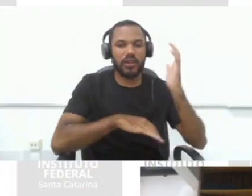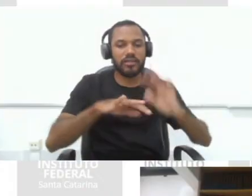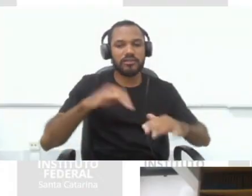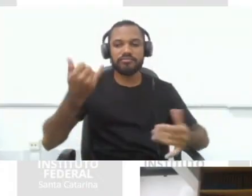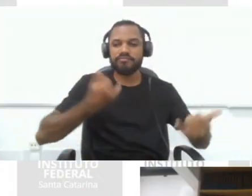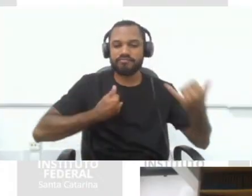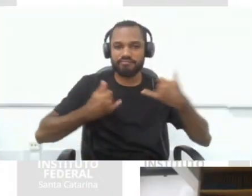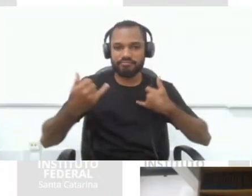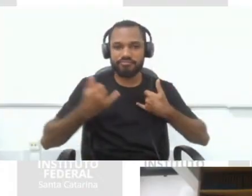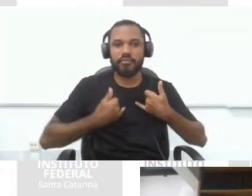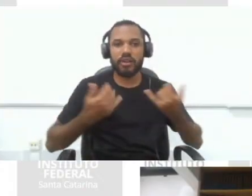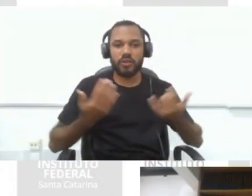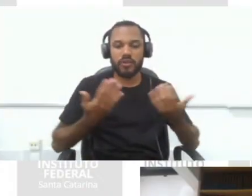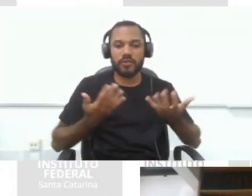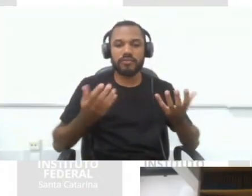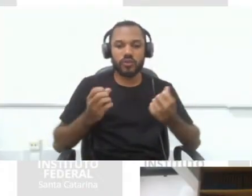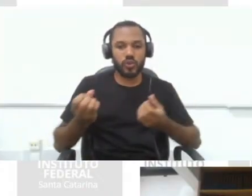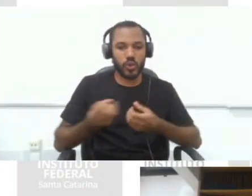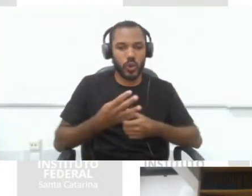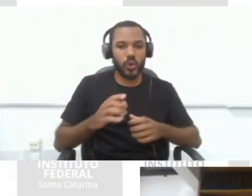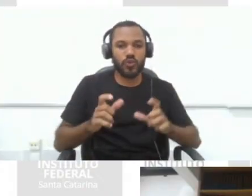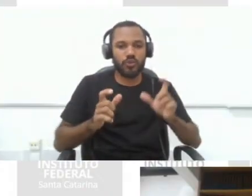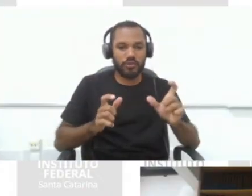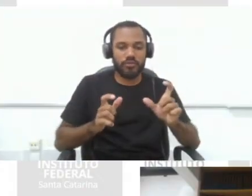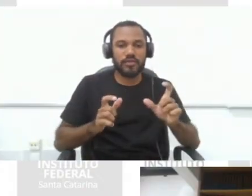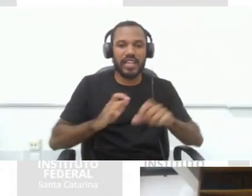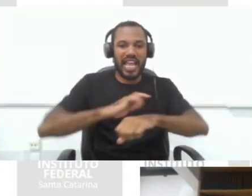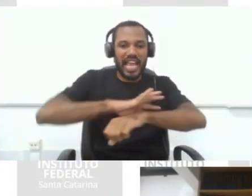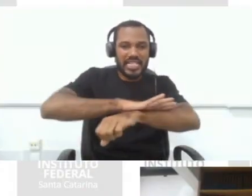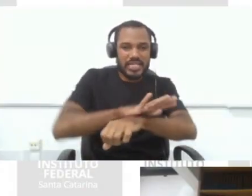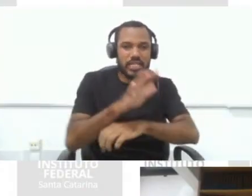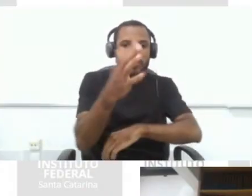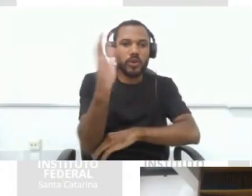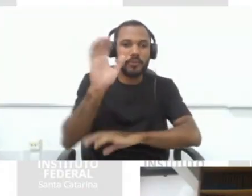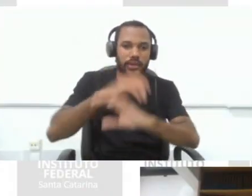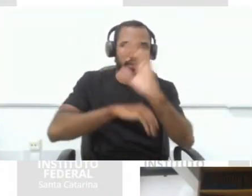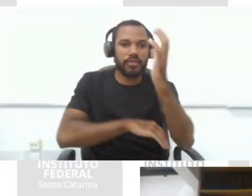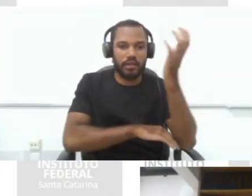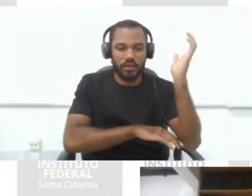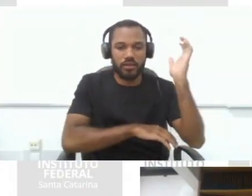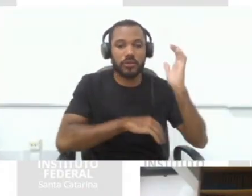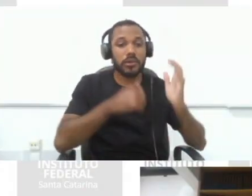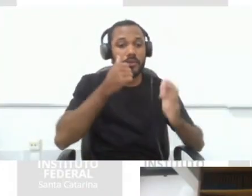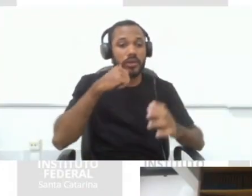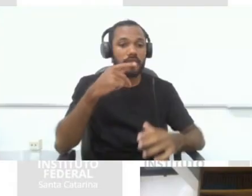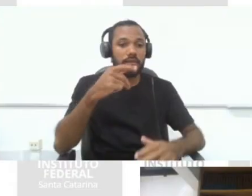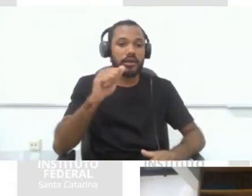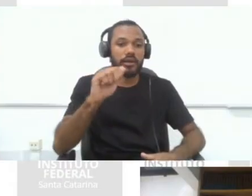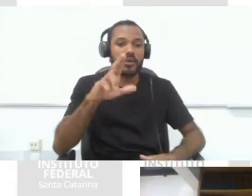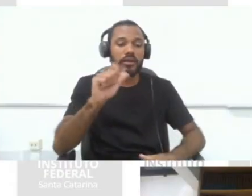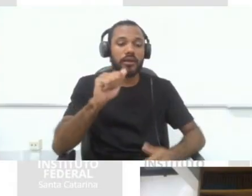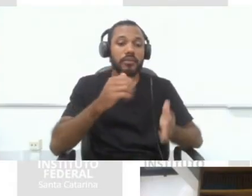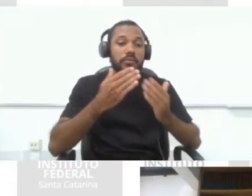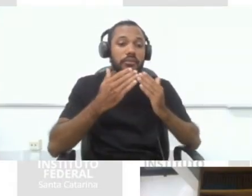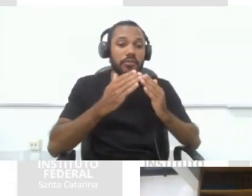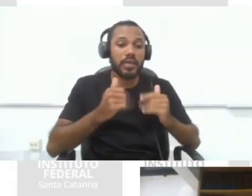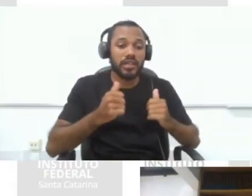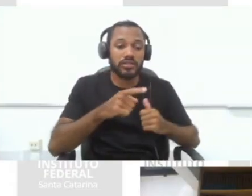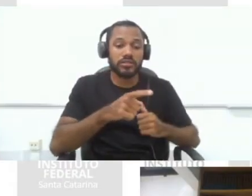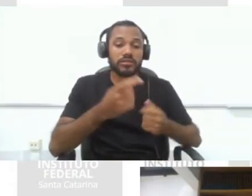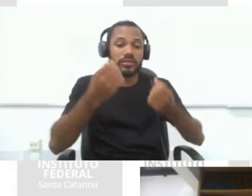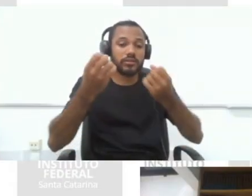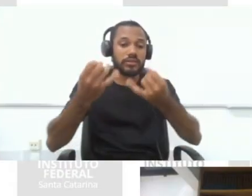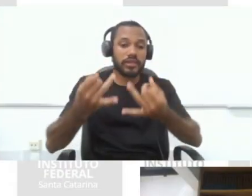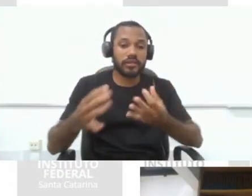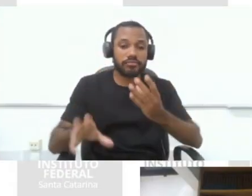frequência ultimamente, né? Então, a Paula está pedindo para o senhor comentar sobre isso, né? A questão da justiça climática e